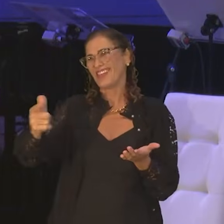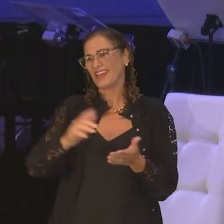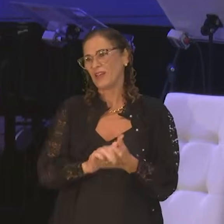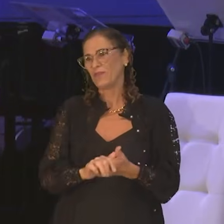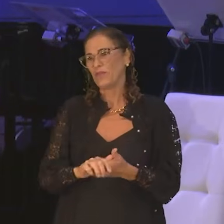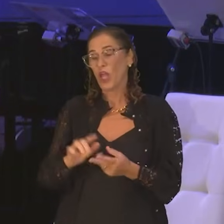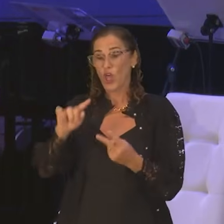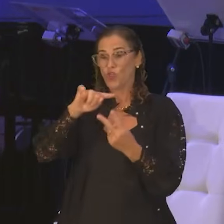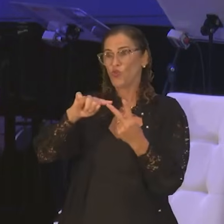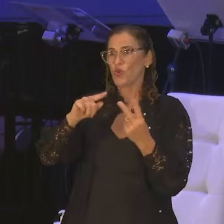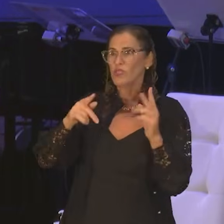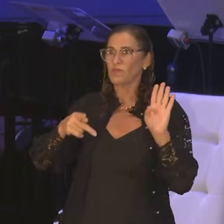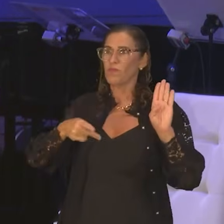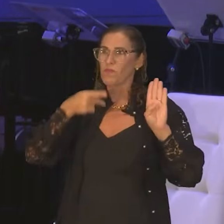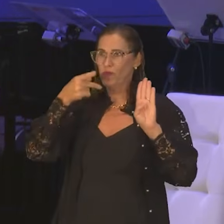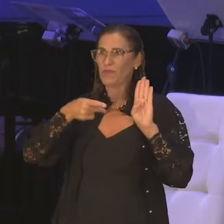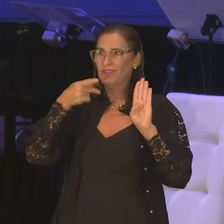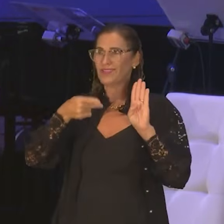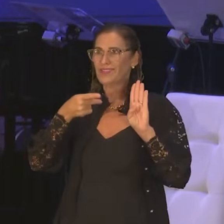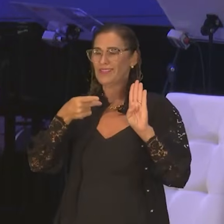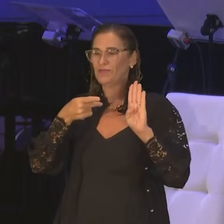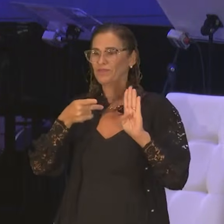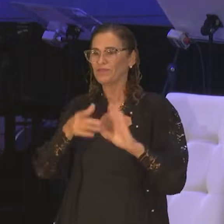Duas promessas.